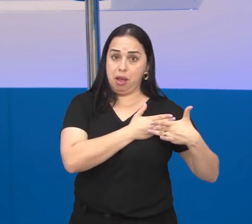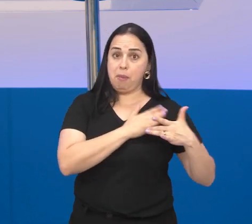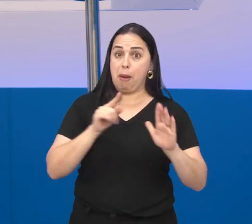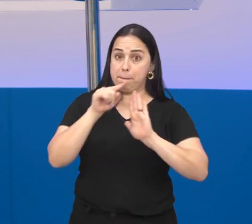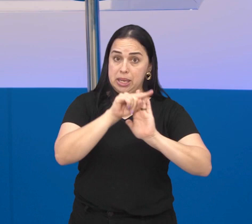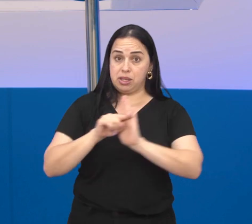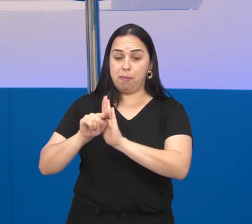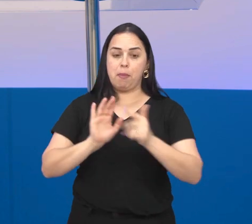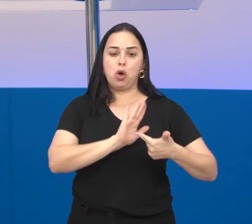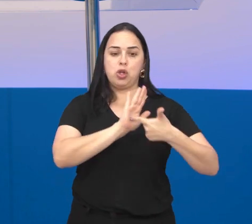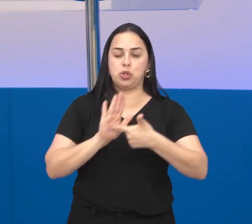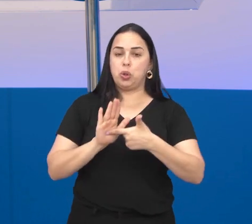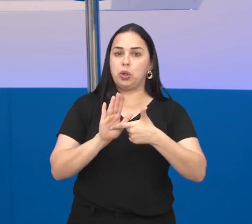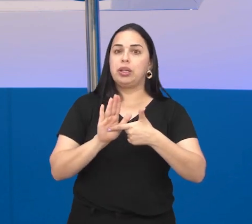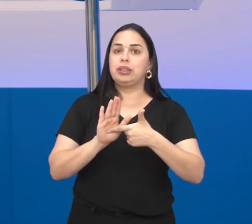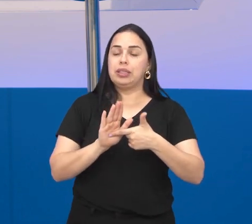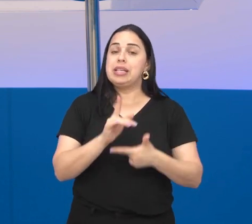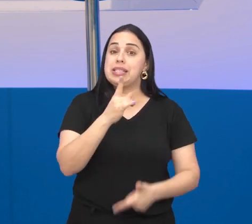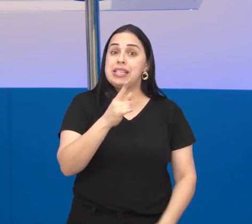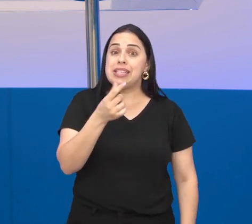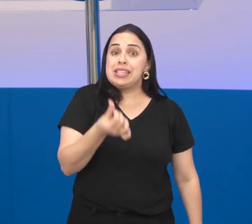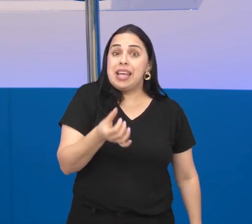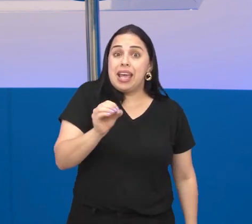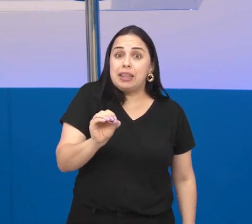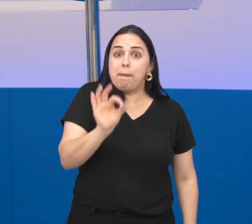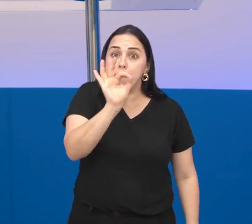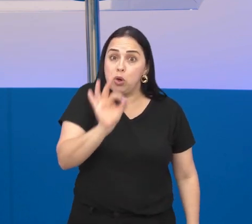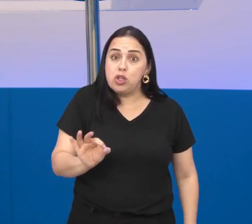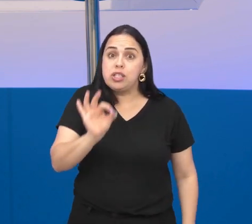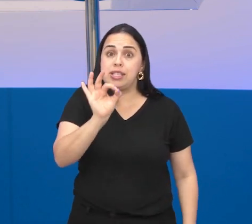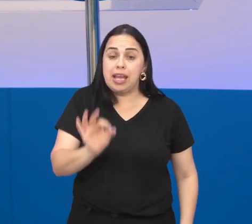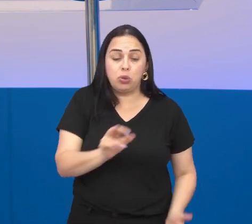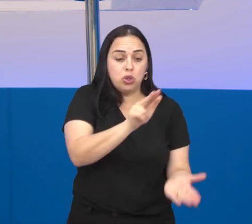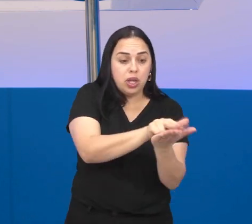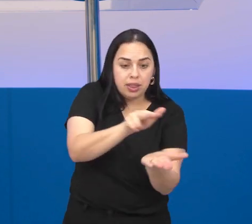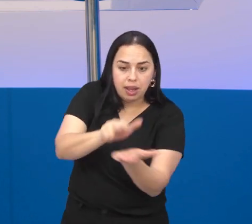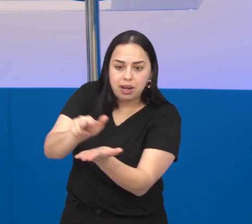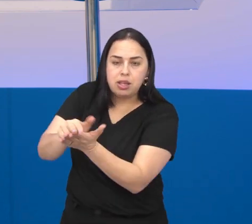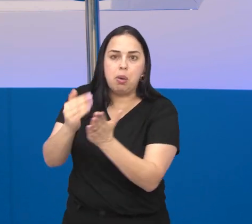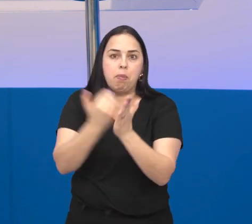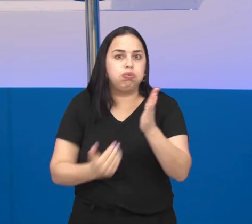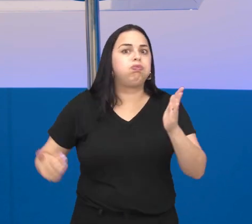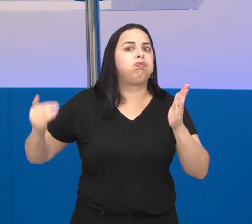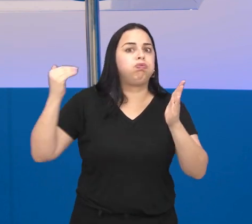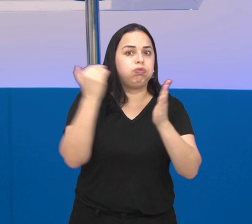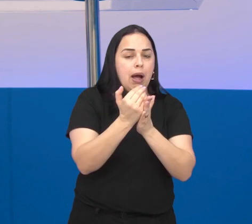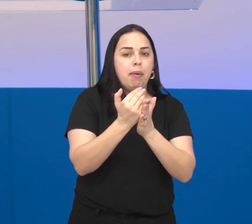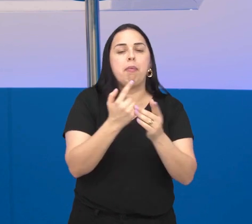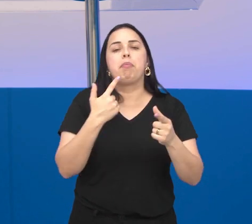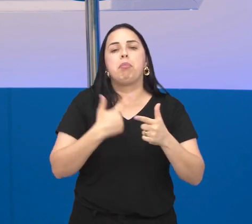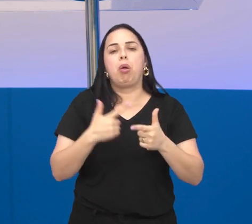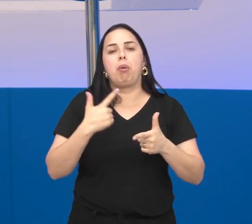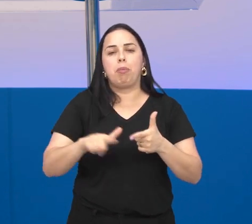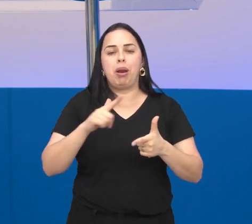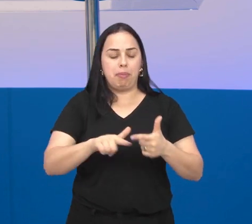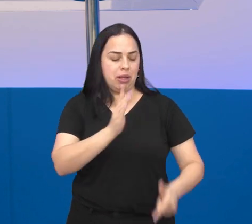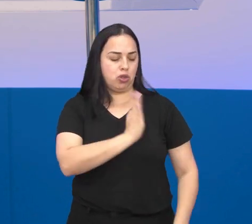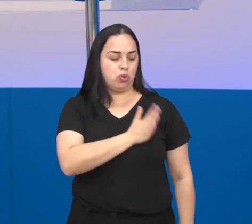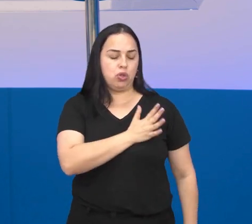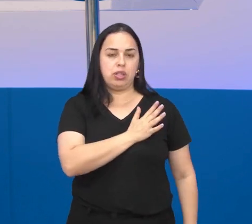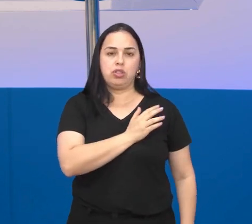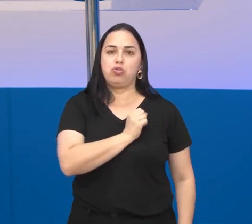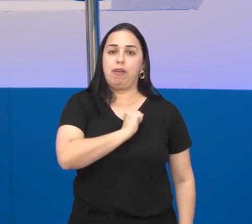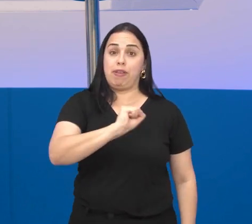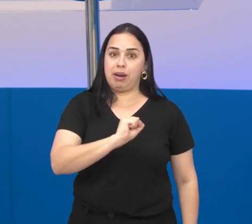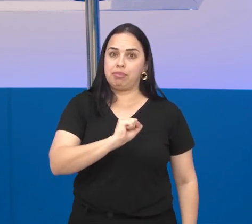coração, viu? Porque uma pesquisa apontou que houve um aumento de 160% nas internações em decorrência de